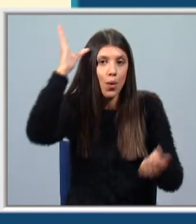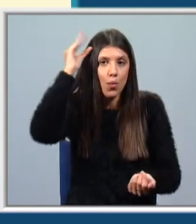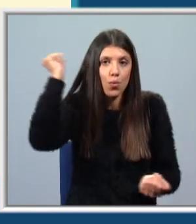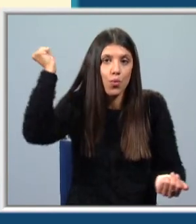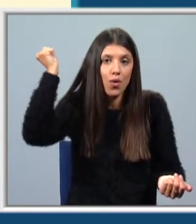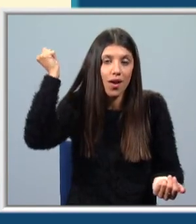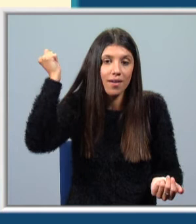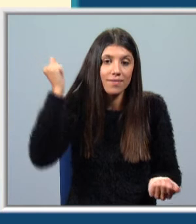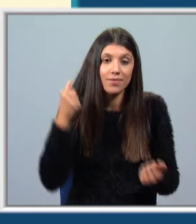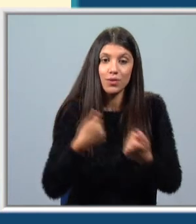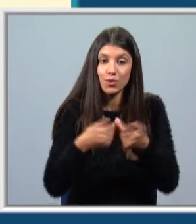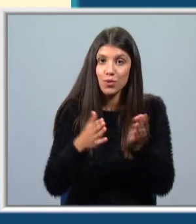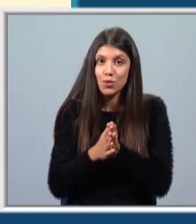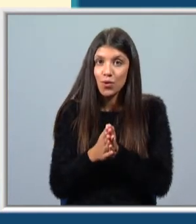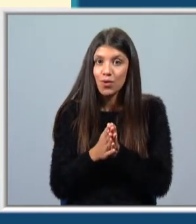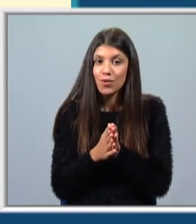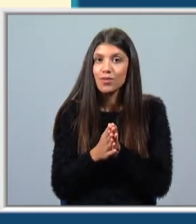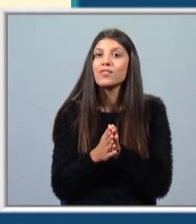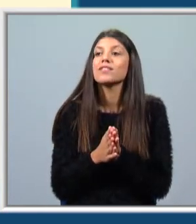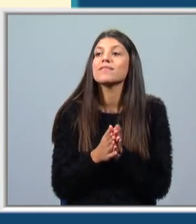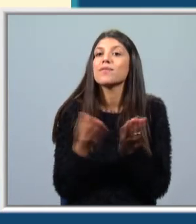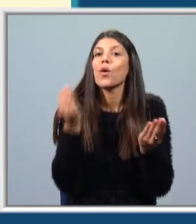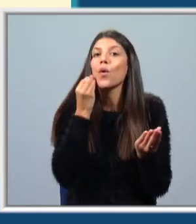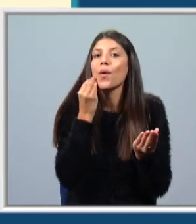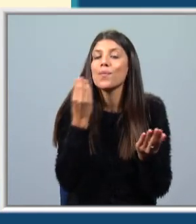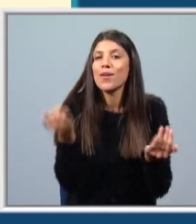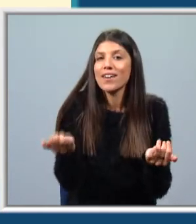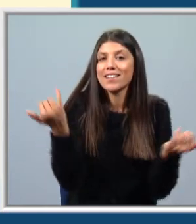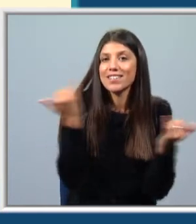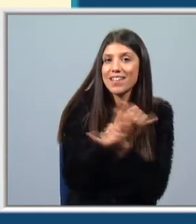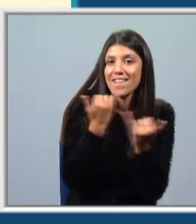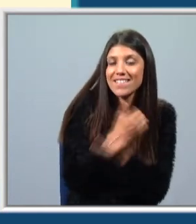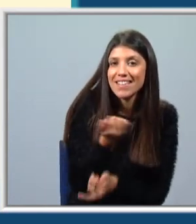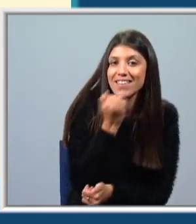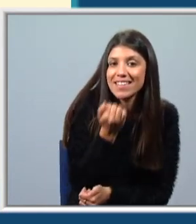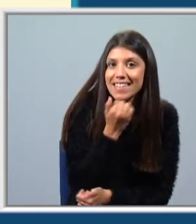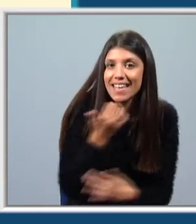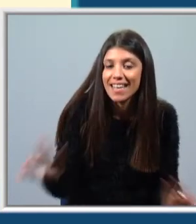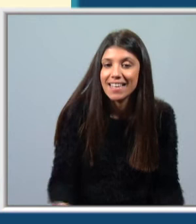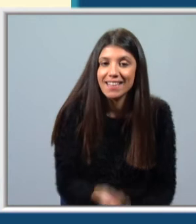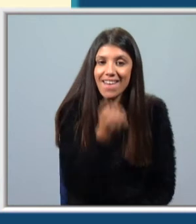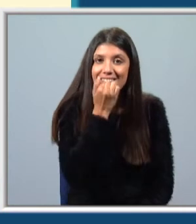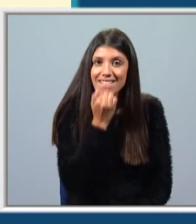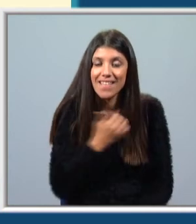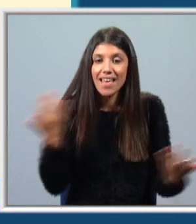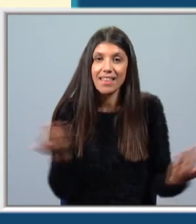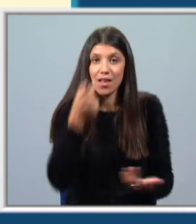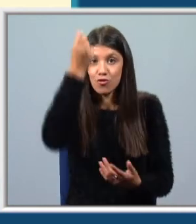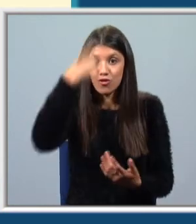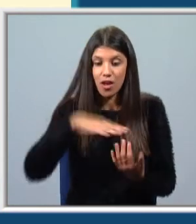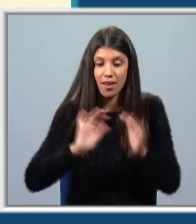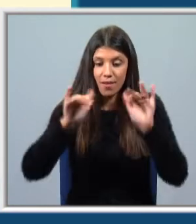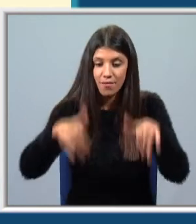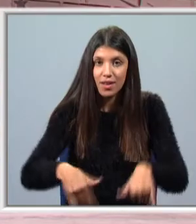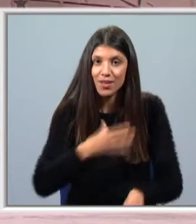desaparecido. Todos ficaram muito o quê? Contentes. E assim acaba muito bem a nossa história.